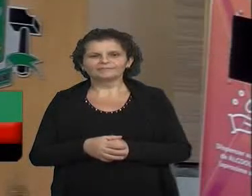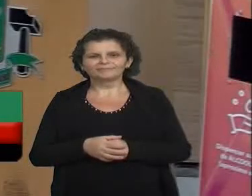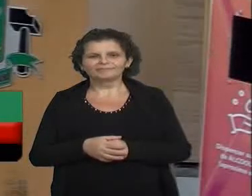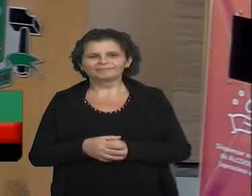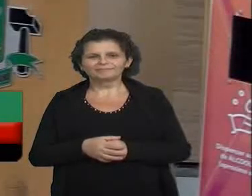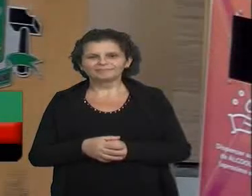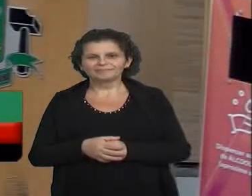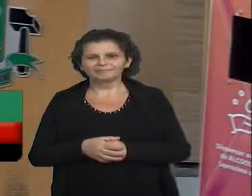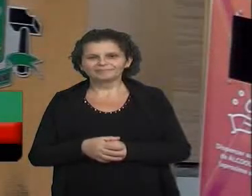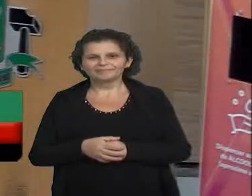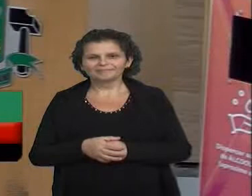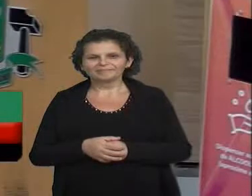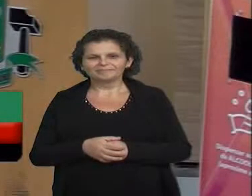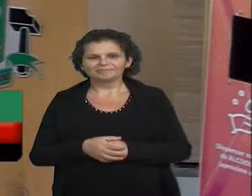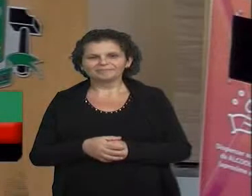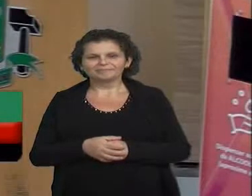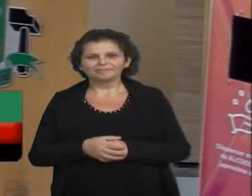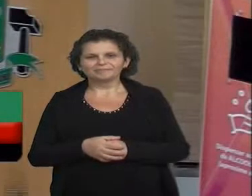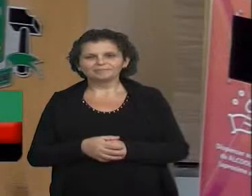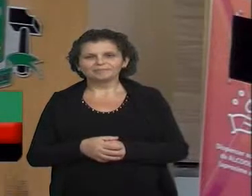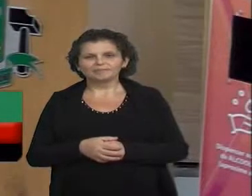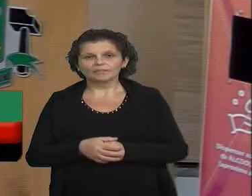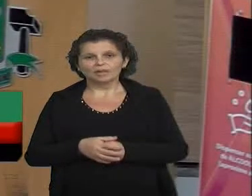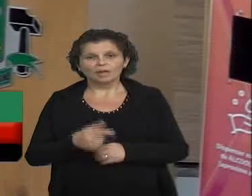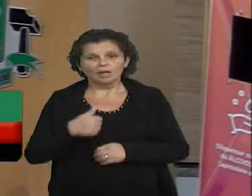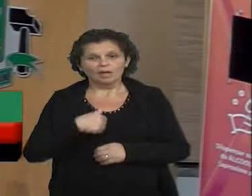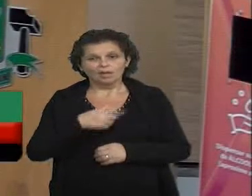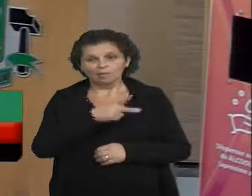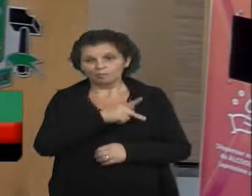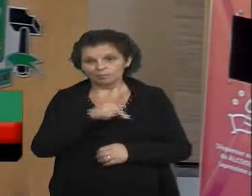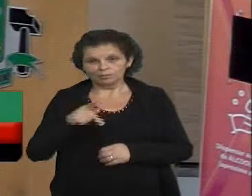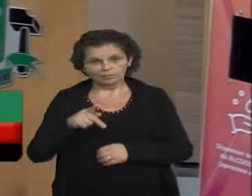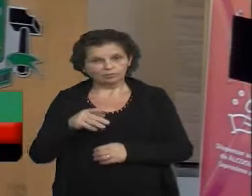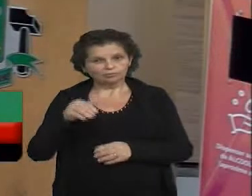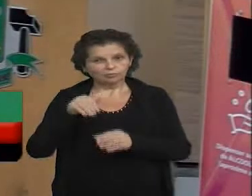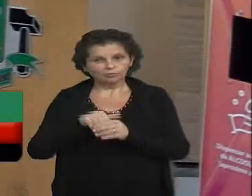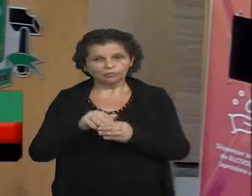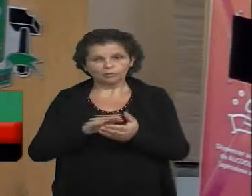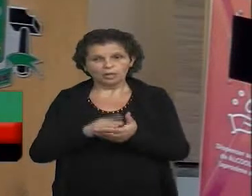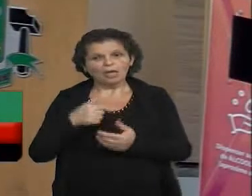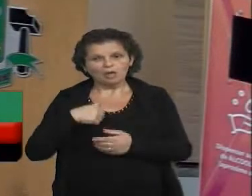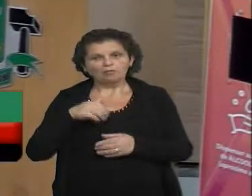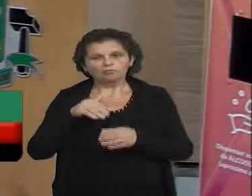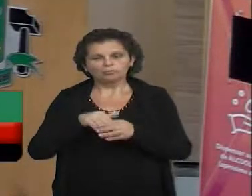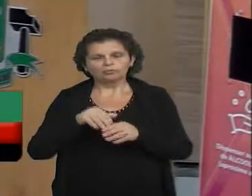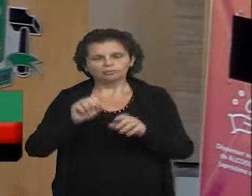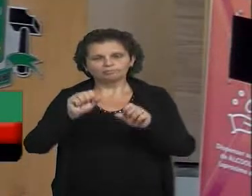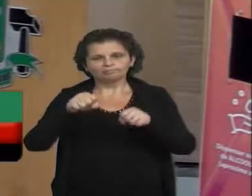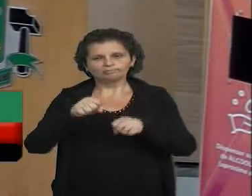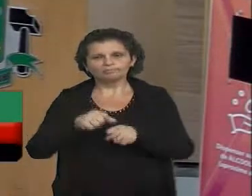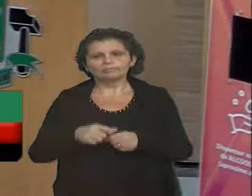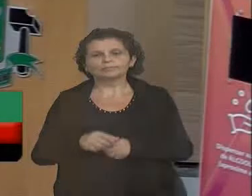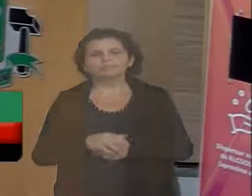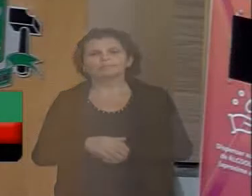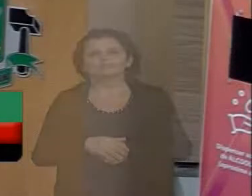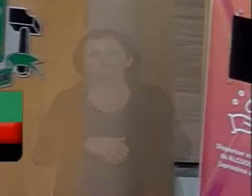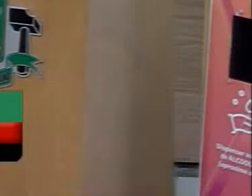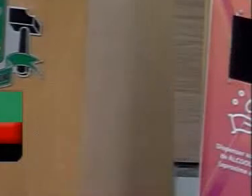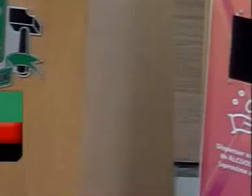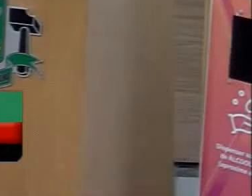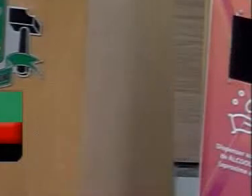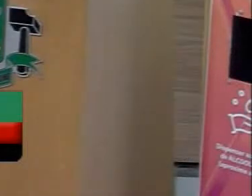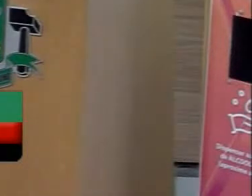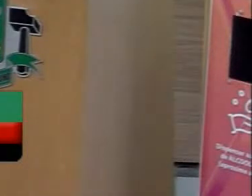Por questão regimental, o presidente não vota nessa matéria, mas votaria também, viu, Zé, para